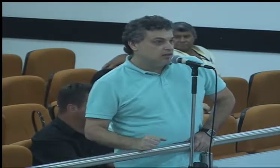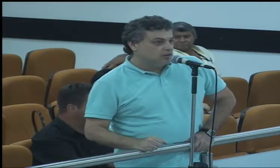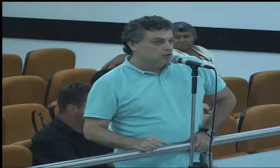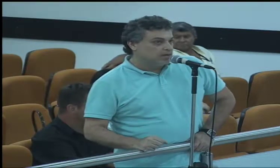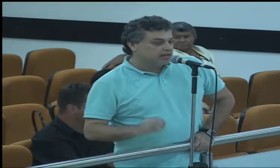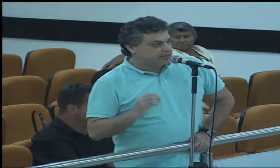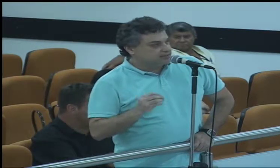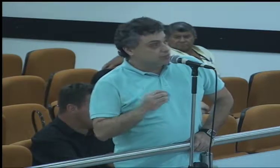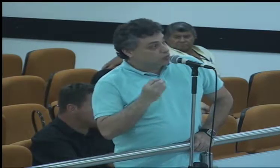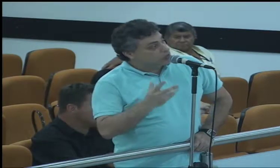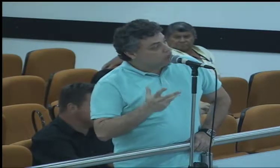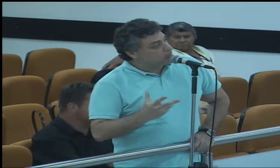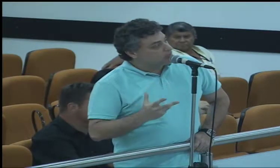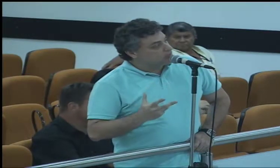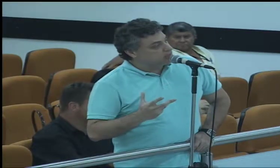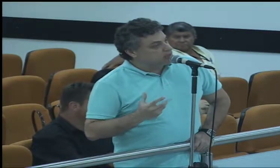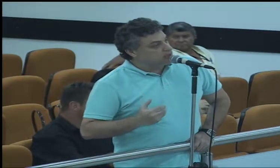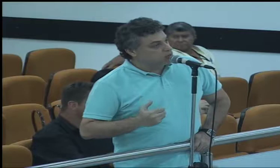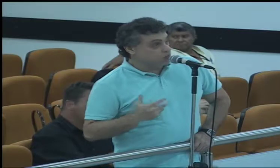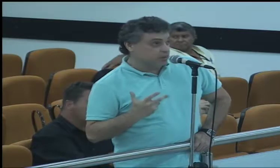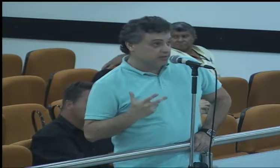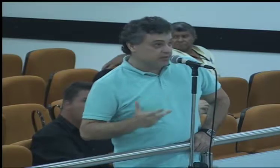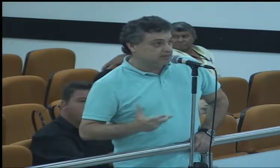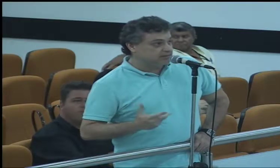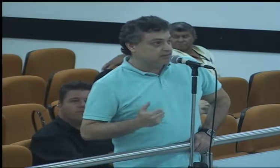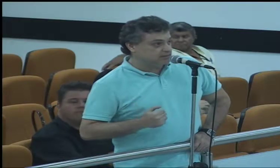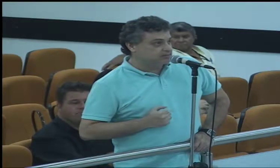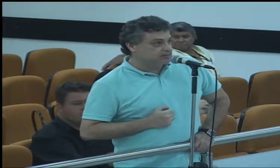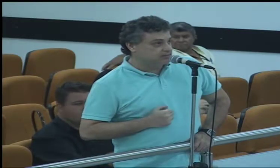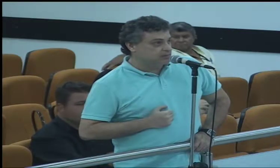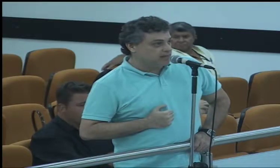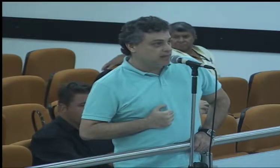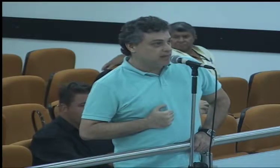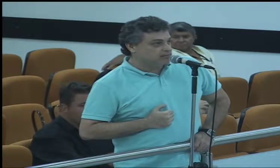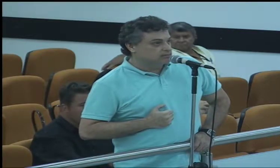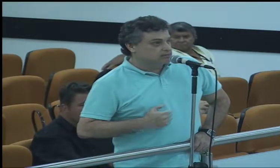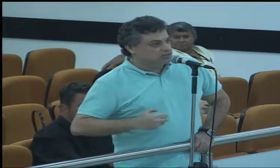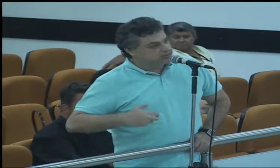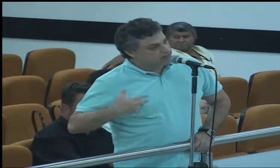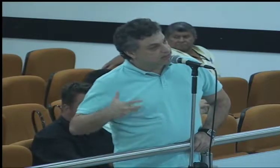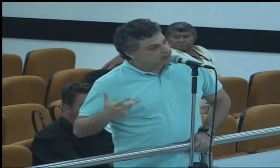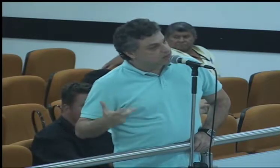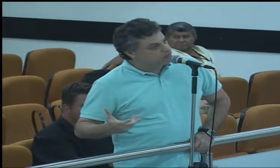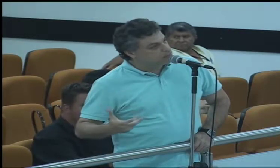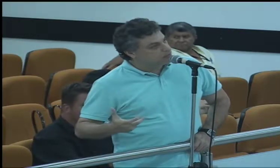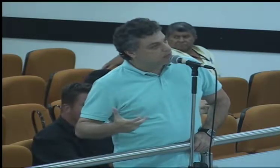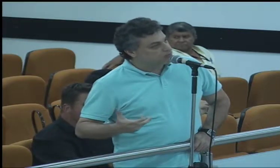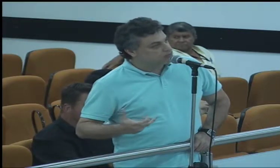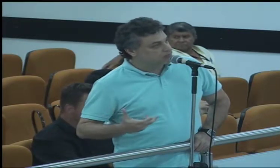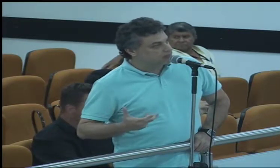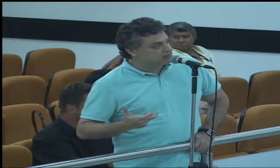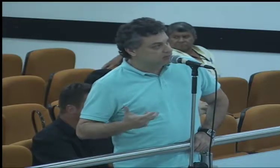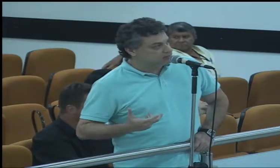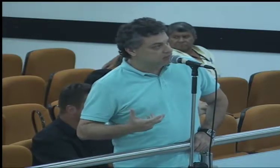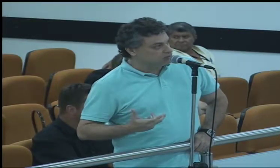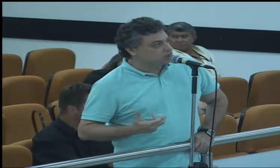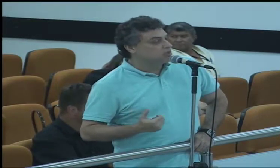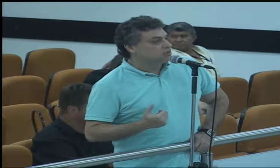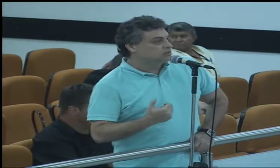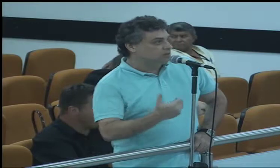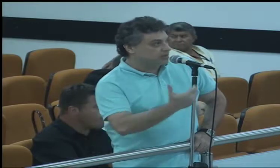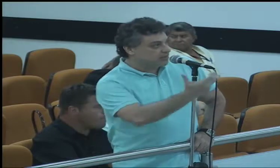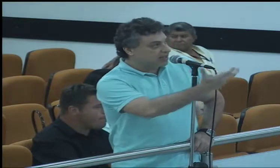E a questão do acompanhante é algo importante que a gente precisa trabalhar. A gente tem recebido reclamações nesse